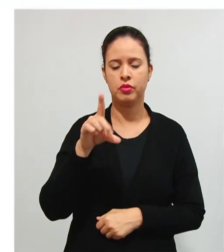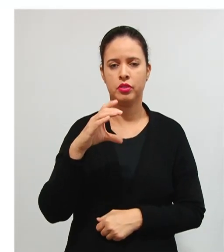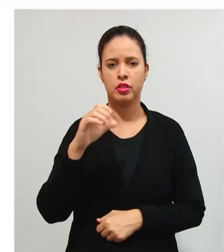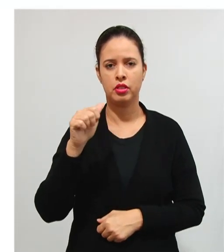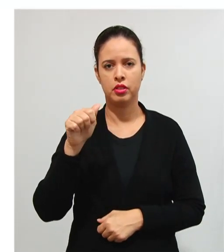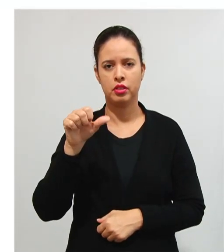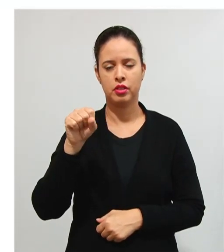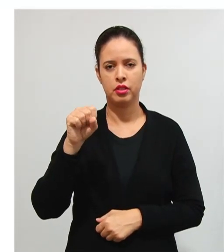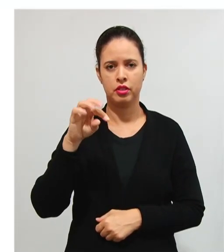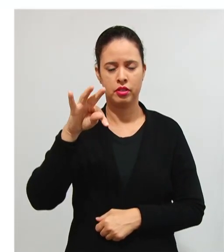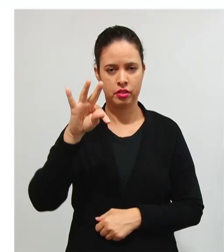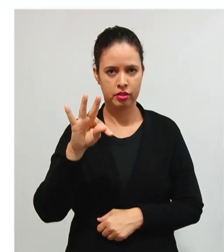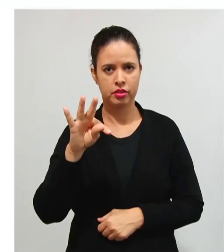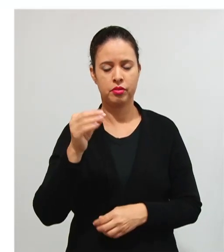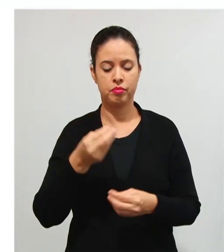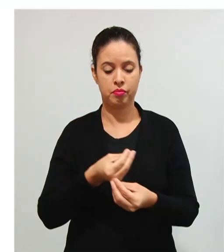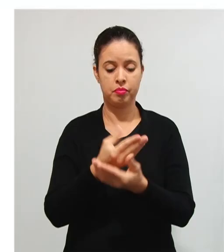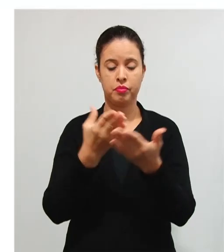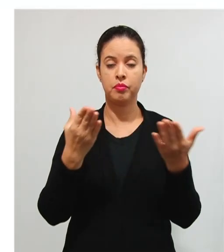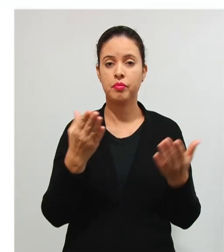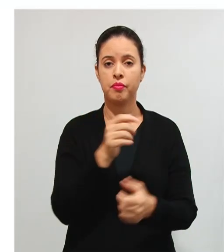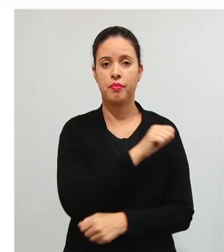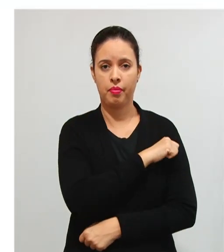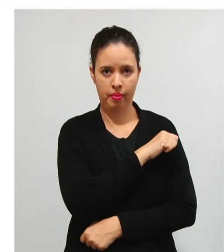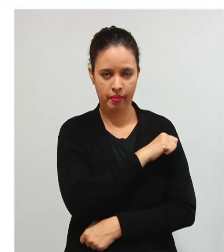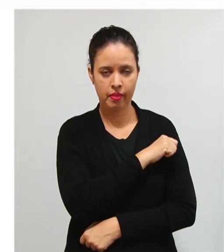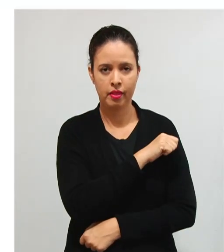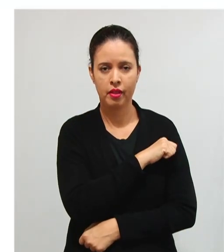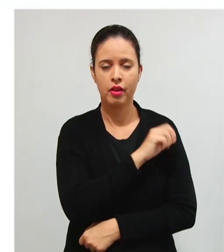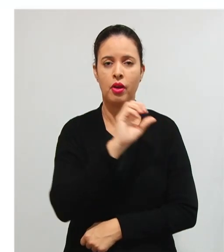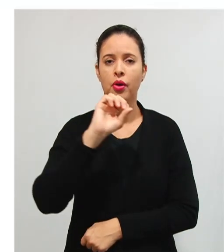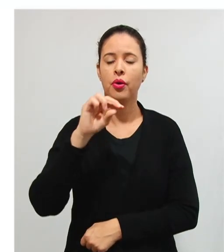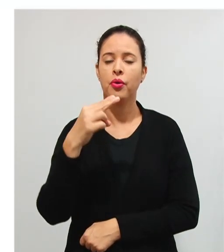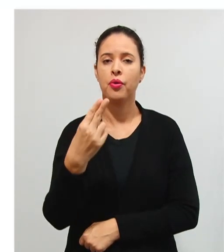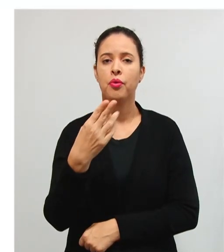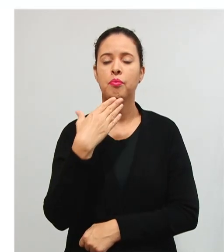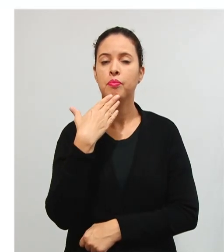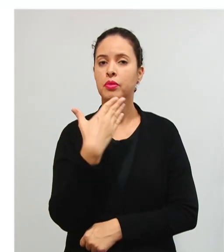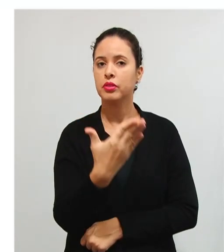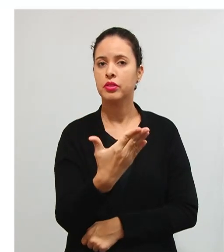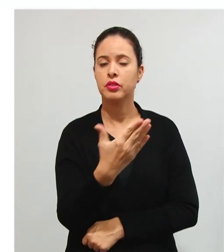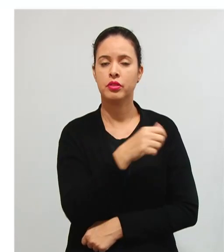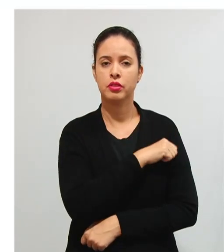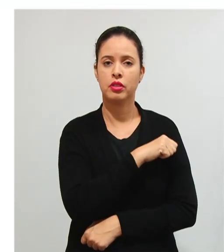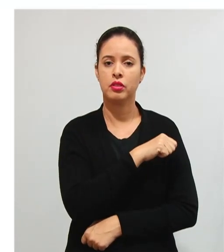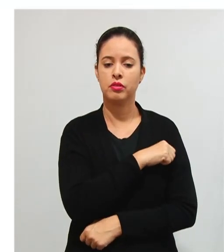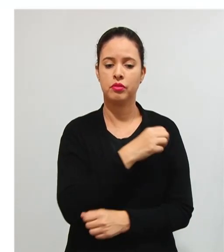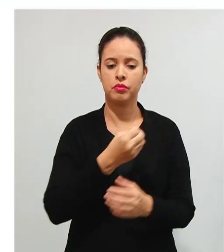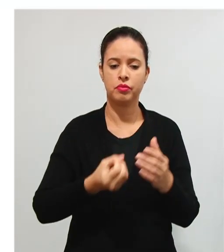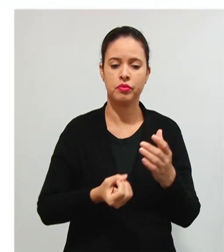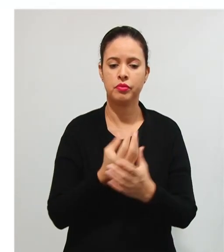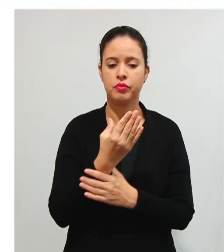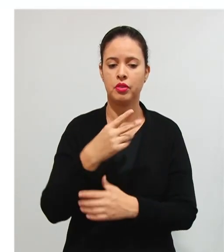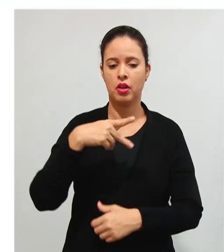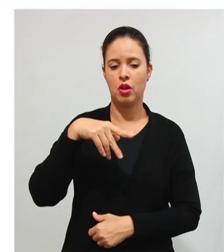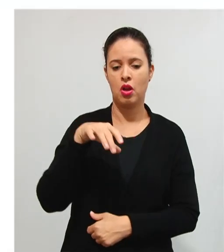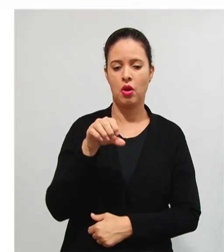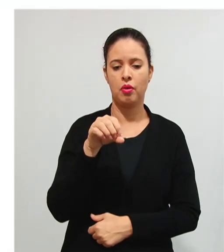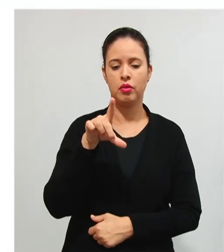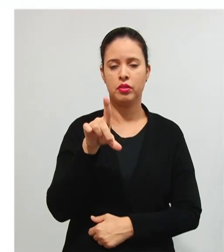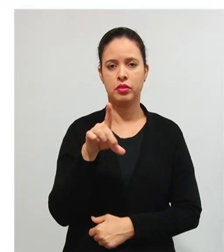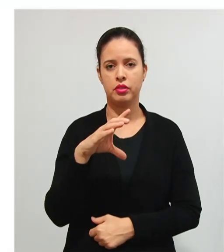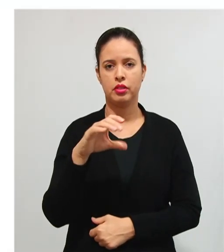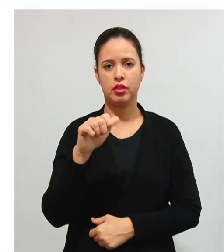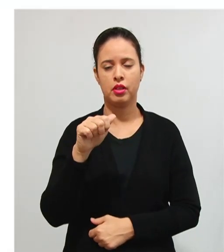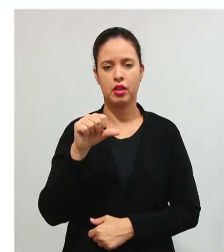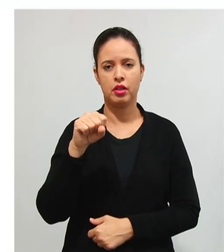criação de podcast para disponibilizar para os alunos. Ou eu posso pedir que os alunos criem os seus podcasts e colaborem